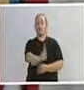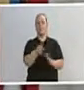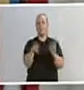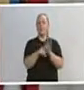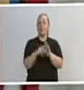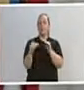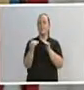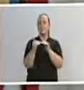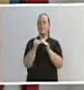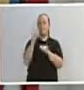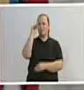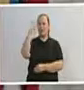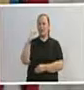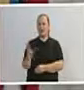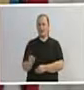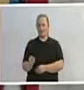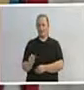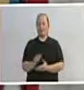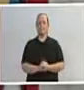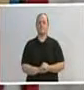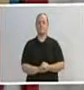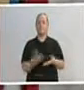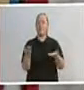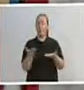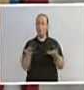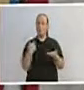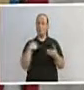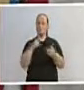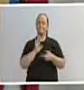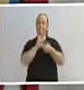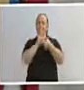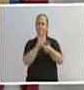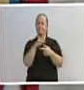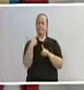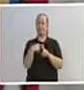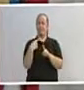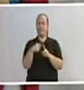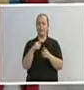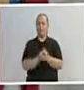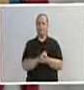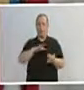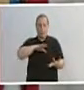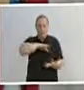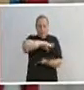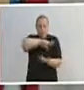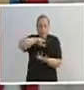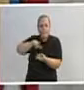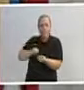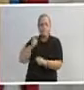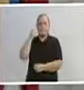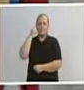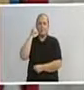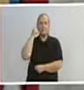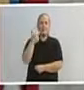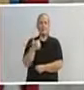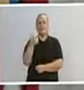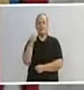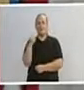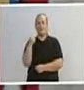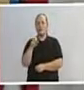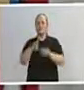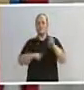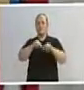africanas. Então eu estou fazendo esse registro hoje na lógica de que mundialmente se reconhece o dia 28 de junho como Dia